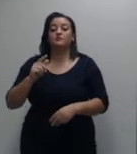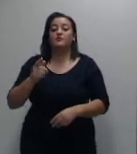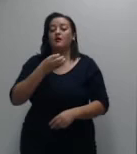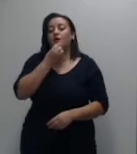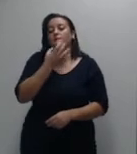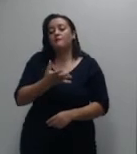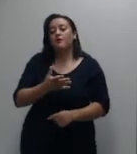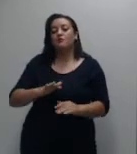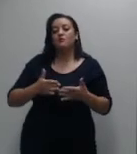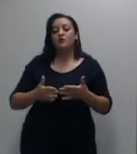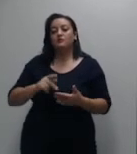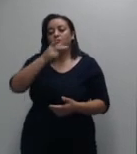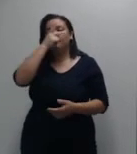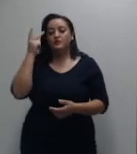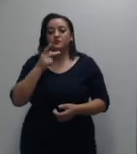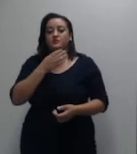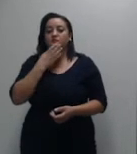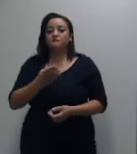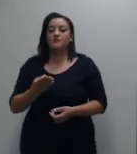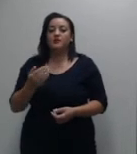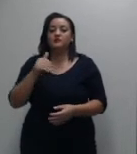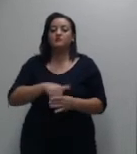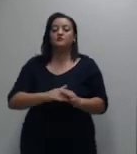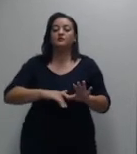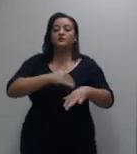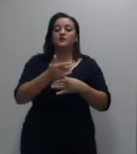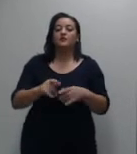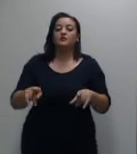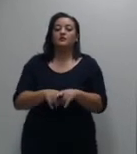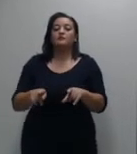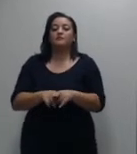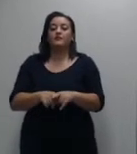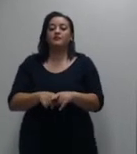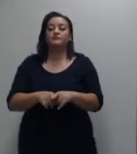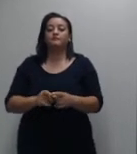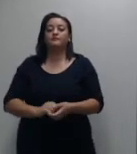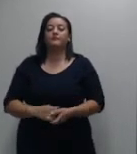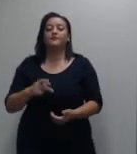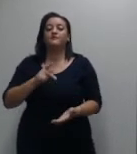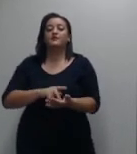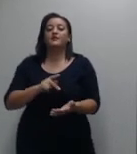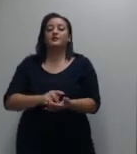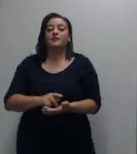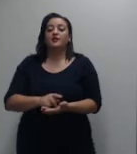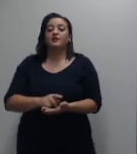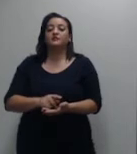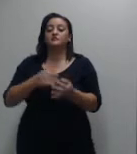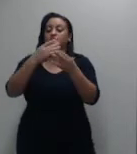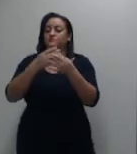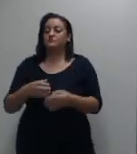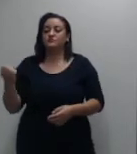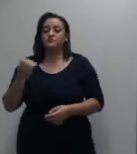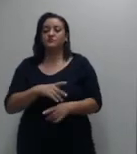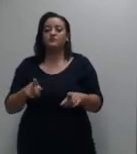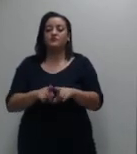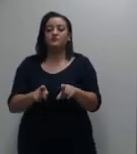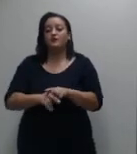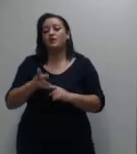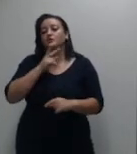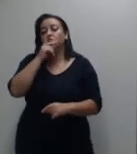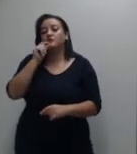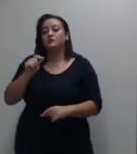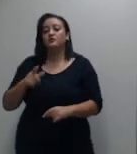quando alguém pede visto aí pode trazer também verdadeiro os caminhos e pode também achar que